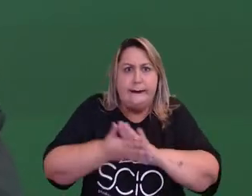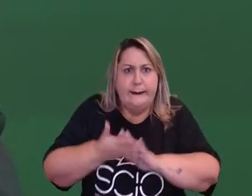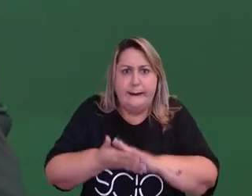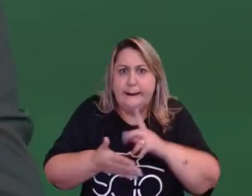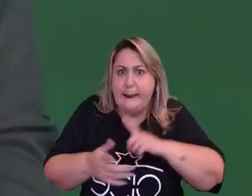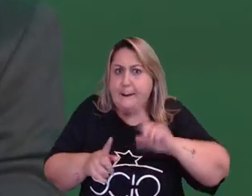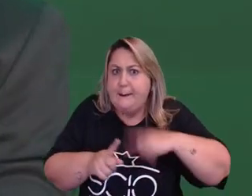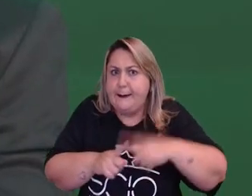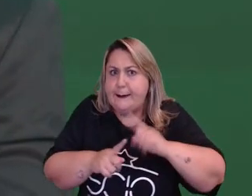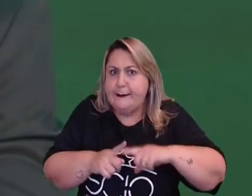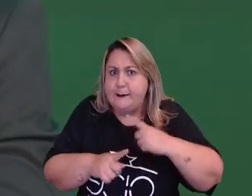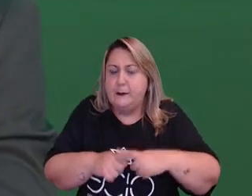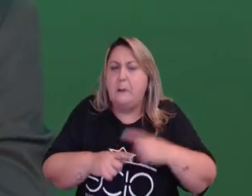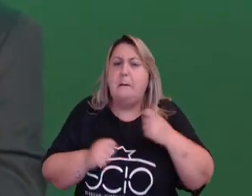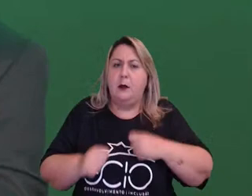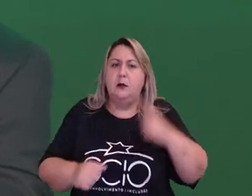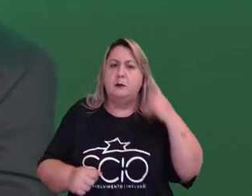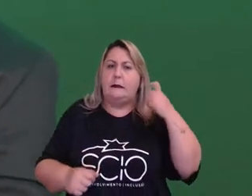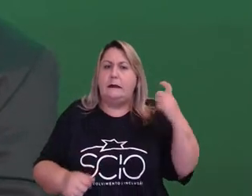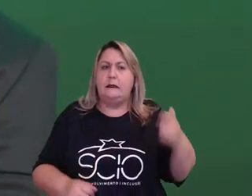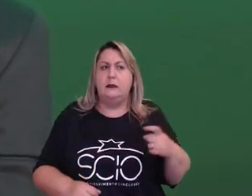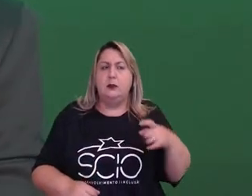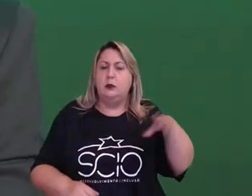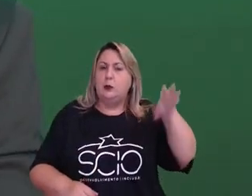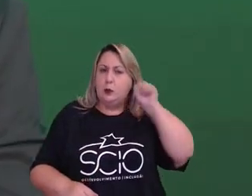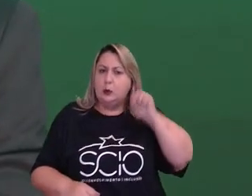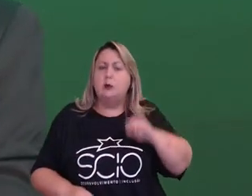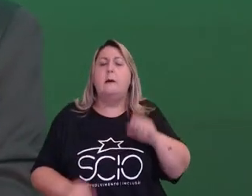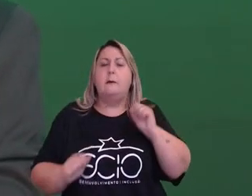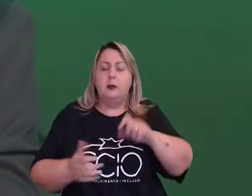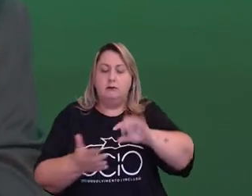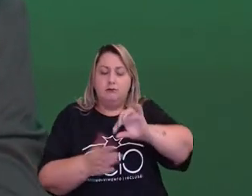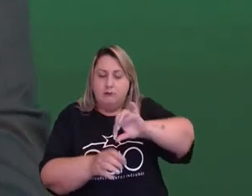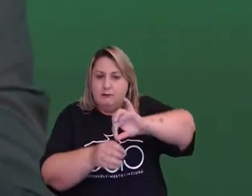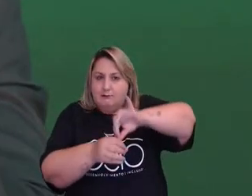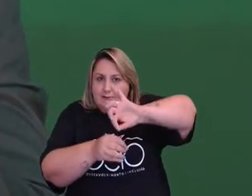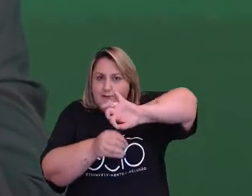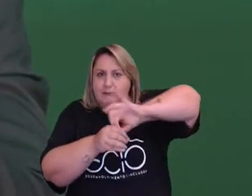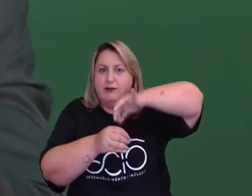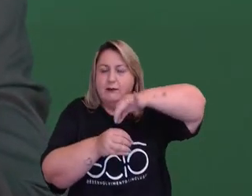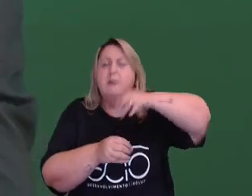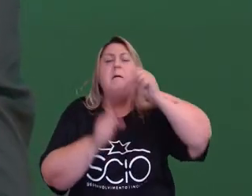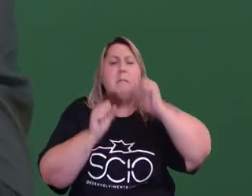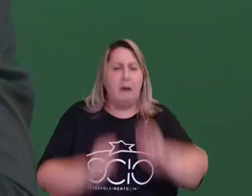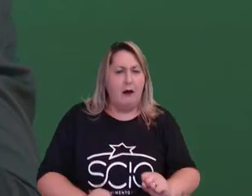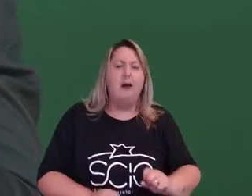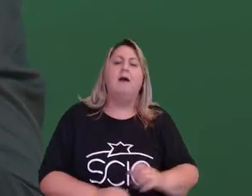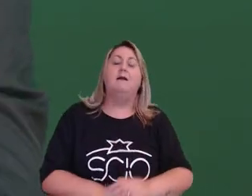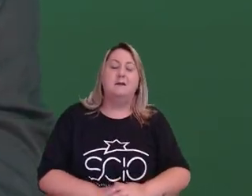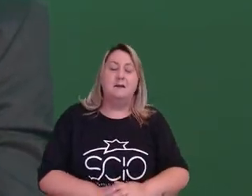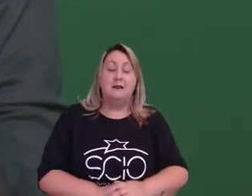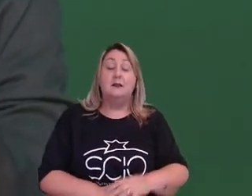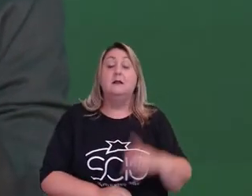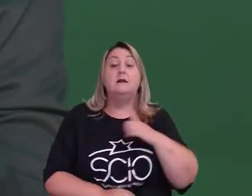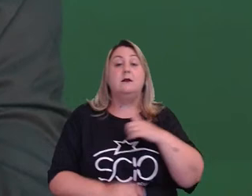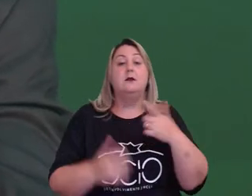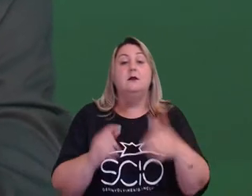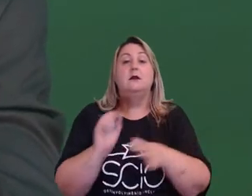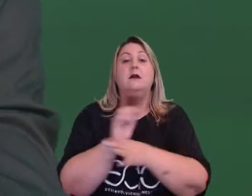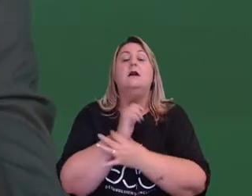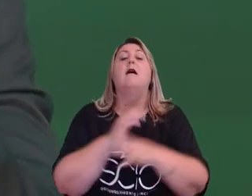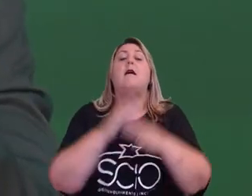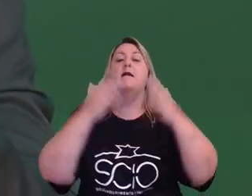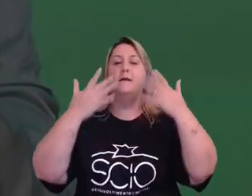sofrência, pode fazer o barulhinho que a gente escuta daqui, psh, pode fazer, não tem problema não, tá em casa, tá com a família, tamo num ambiente seguro,